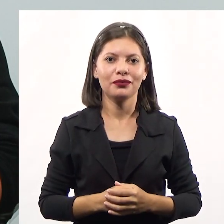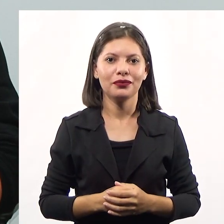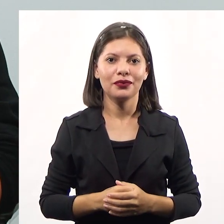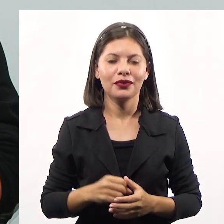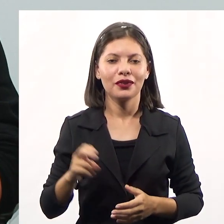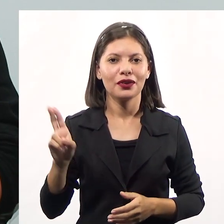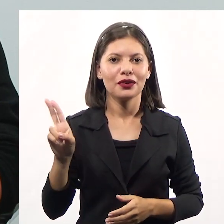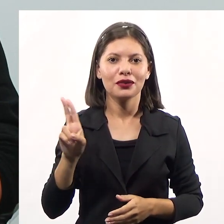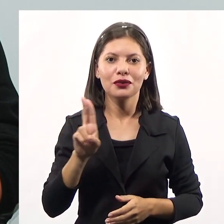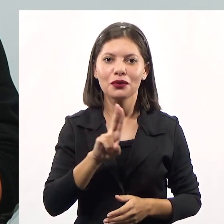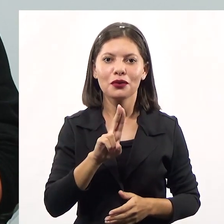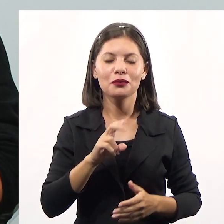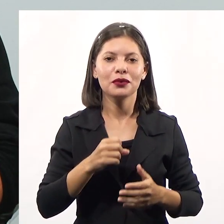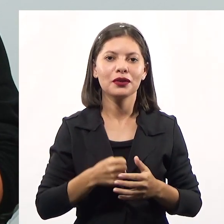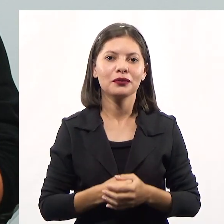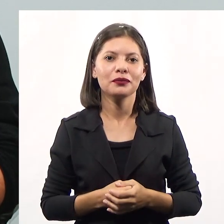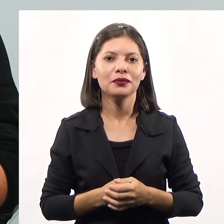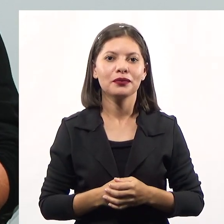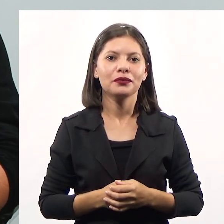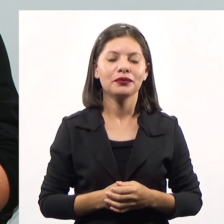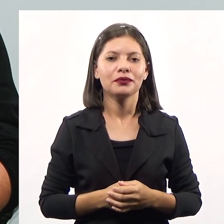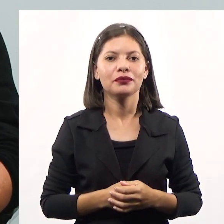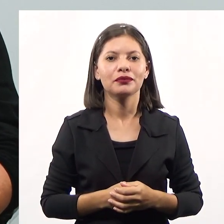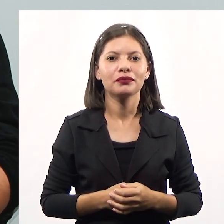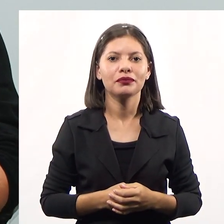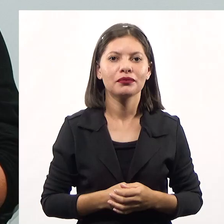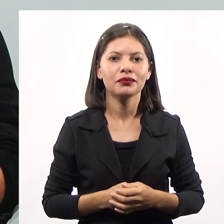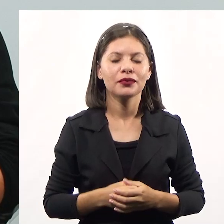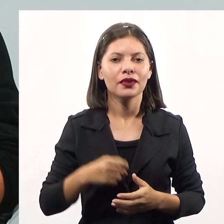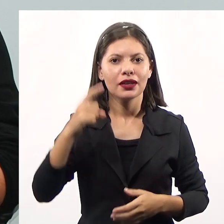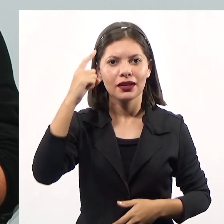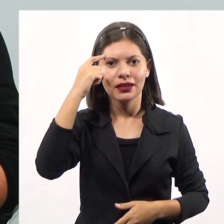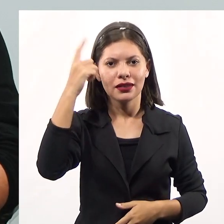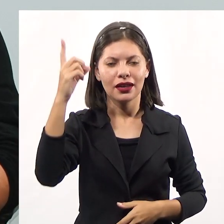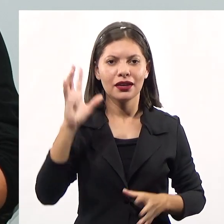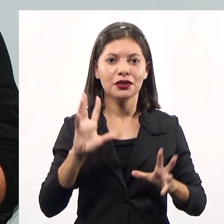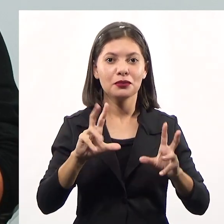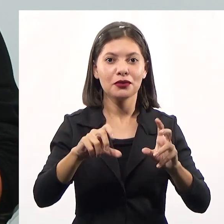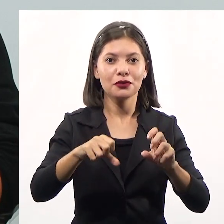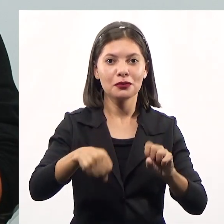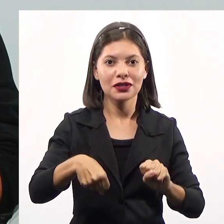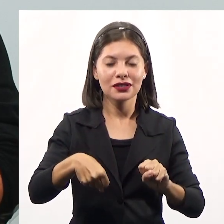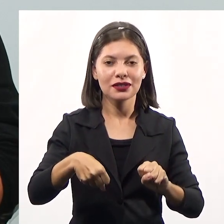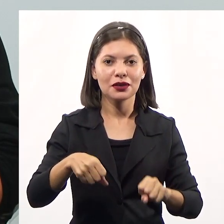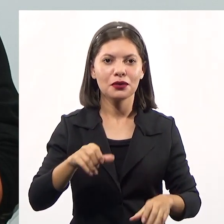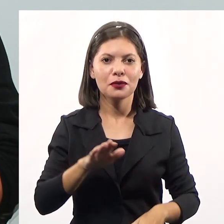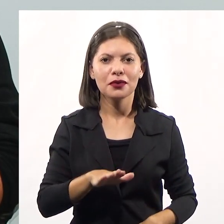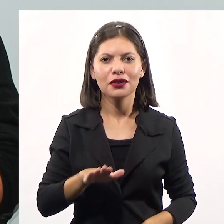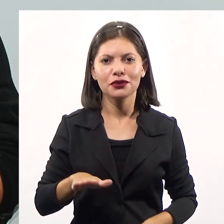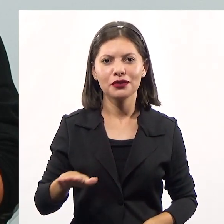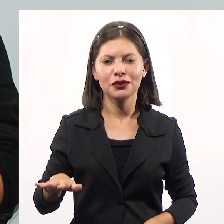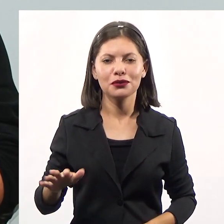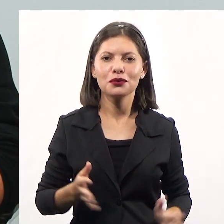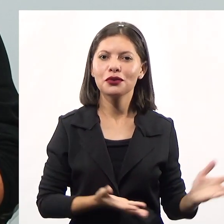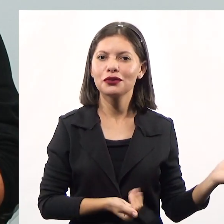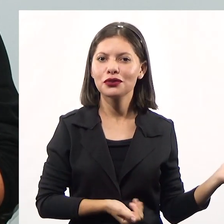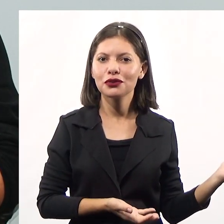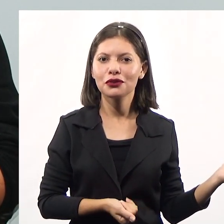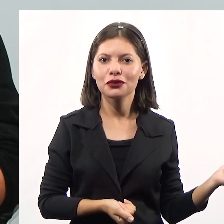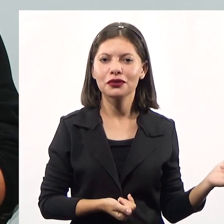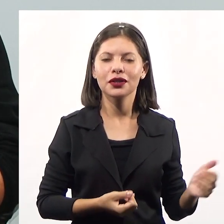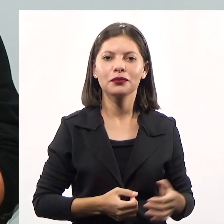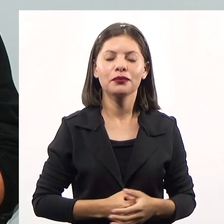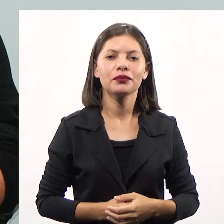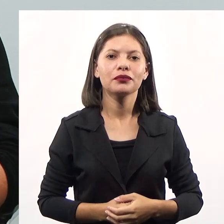escola secundarista, claro, mas já trazia essa ideia de uma formação para a juventude, né, para aqueles que ainda